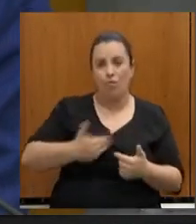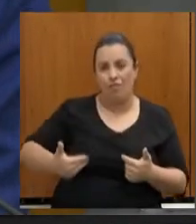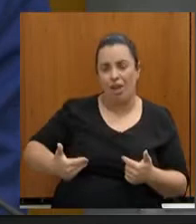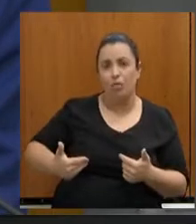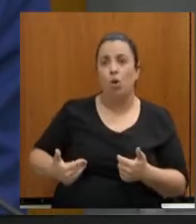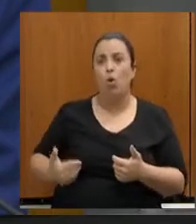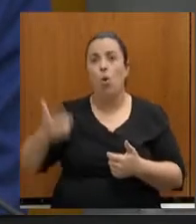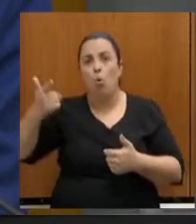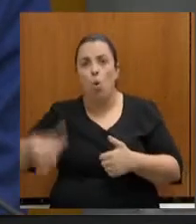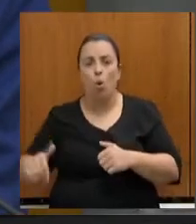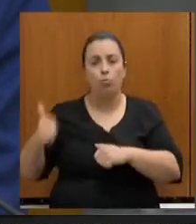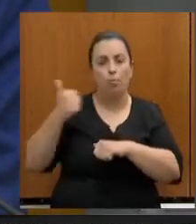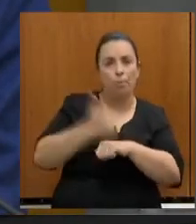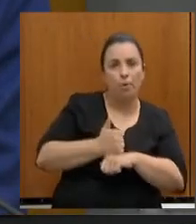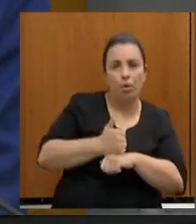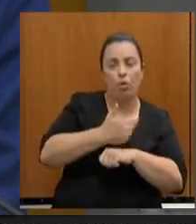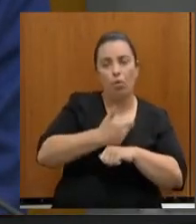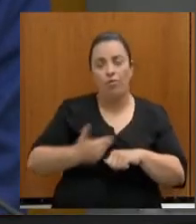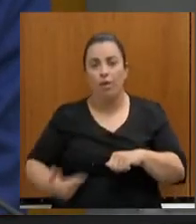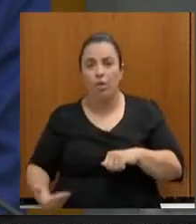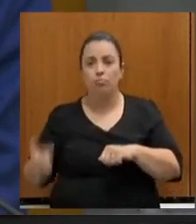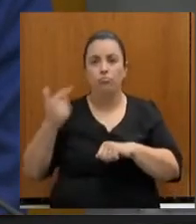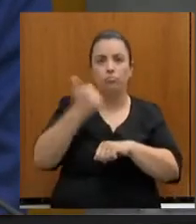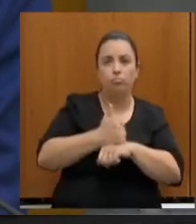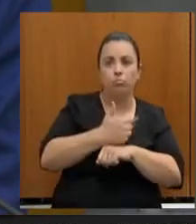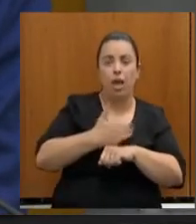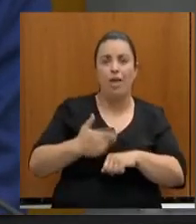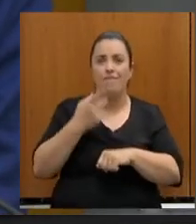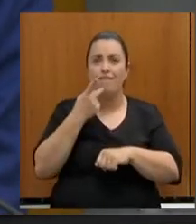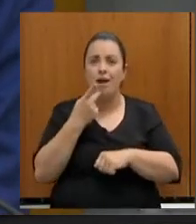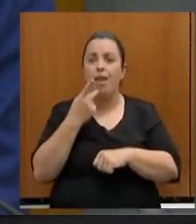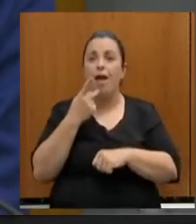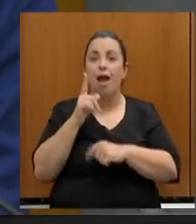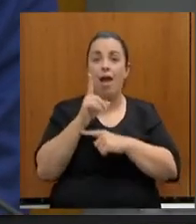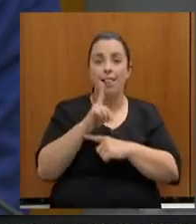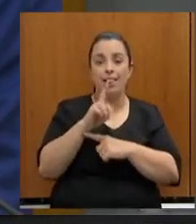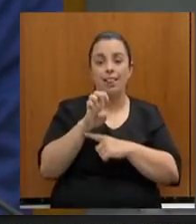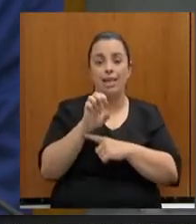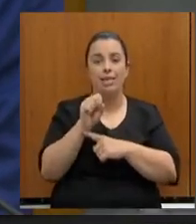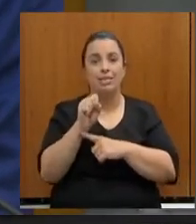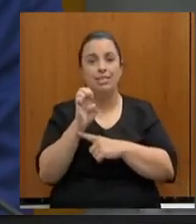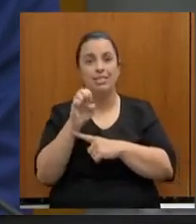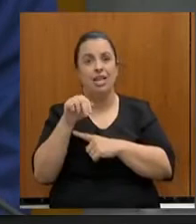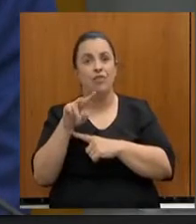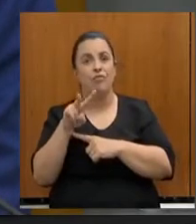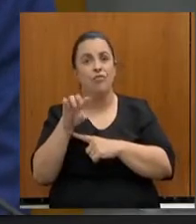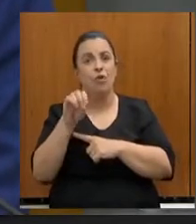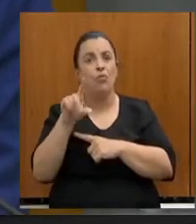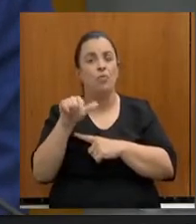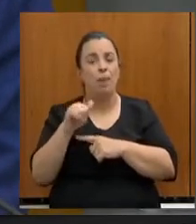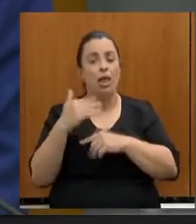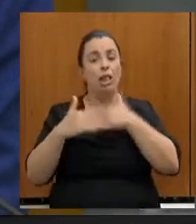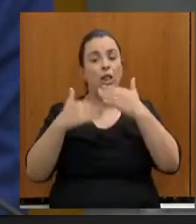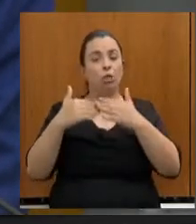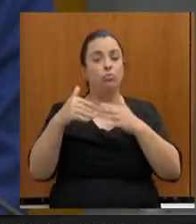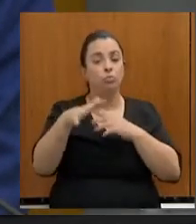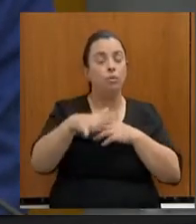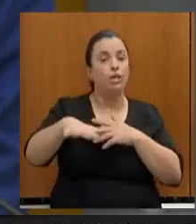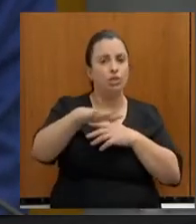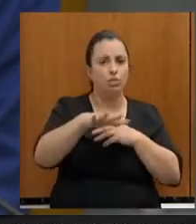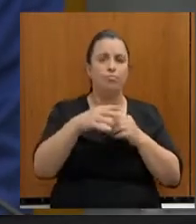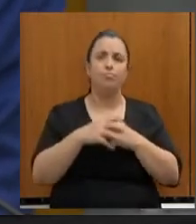desenvolvimento de uma região é eu quero aqui tratar da questão da mineração mineração